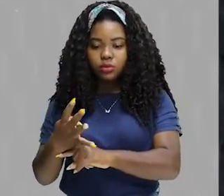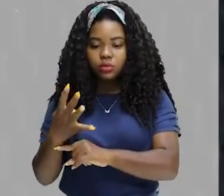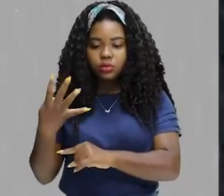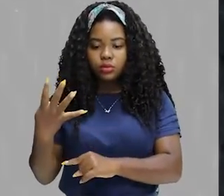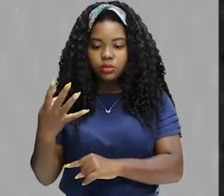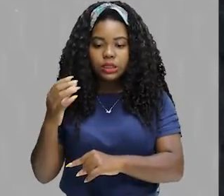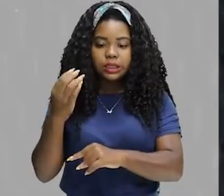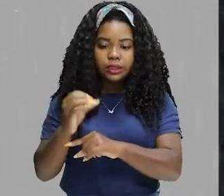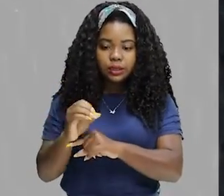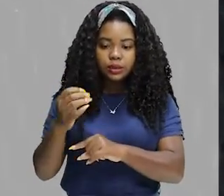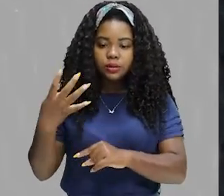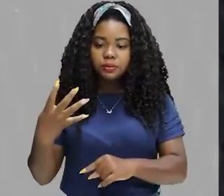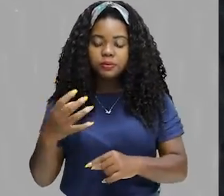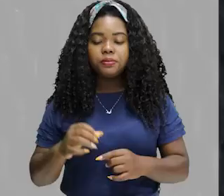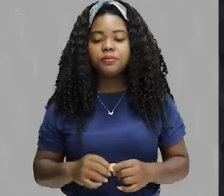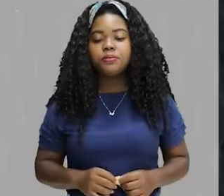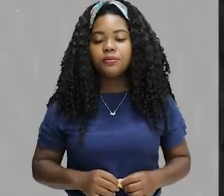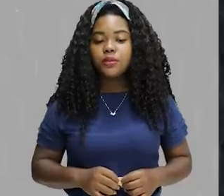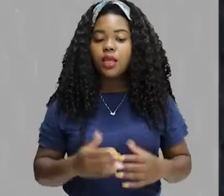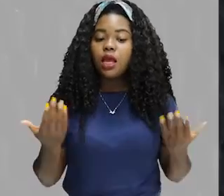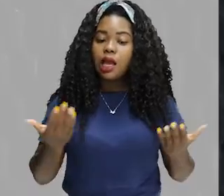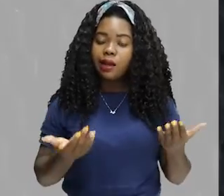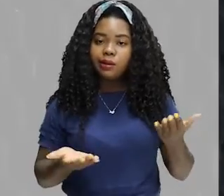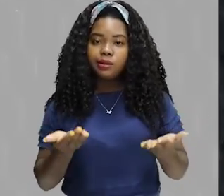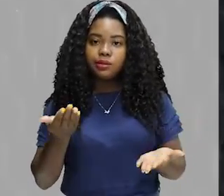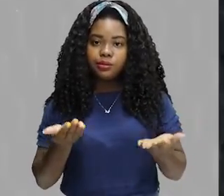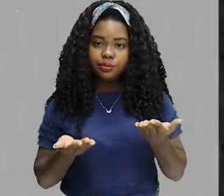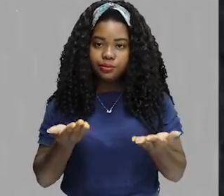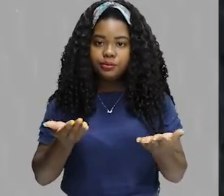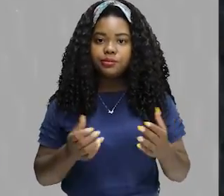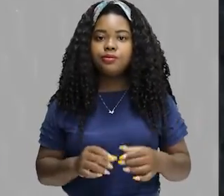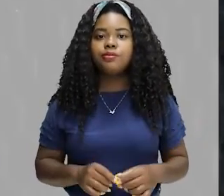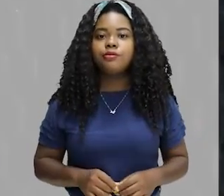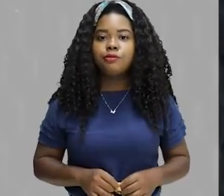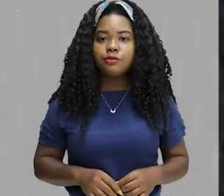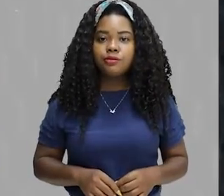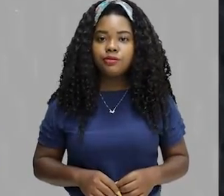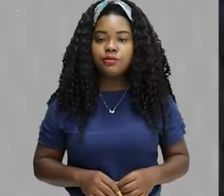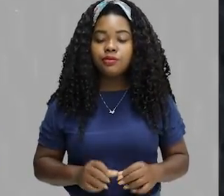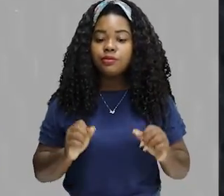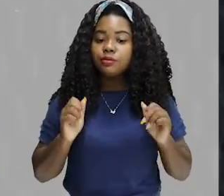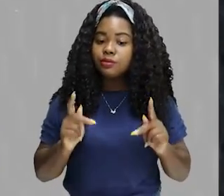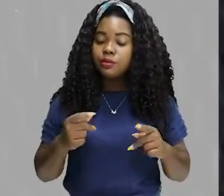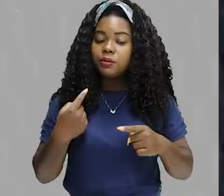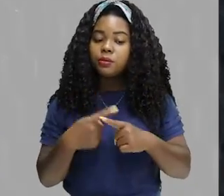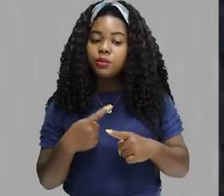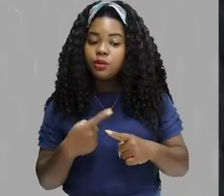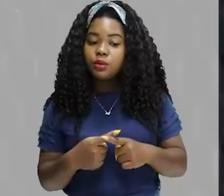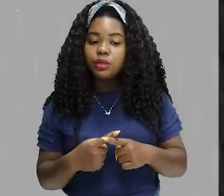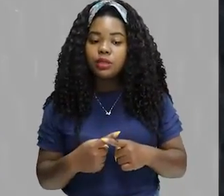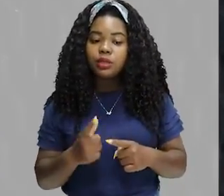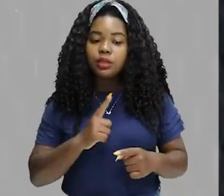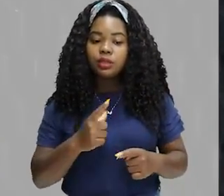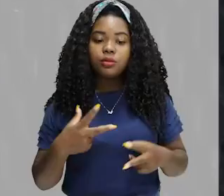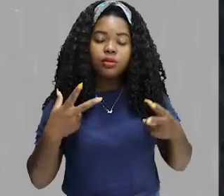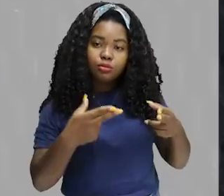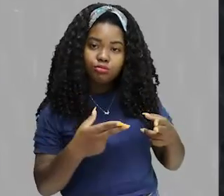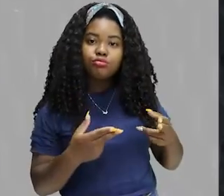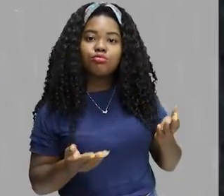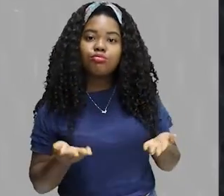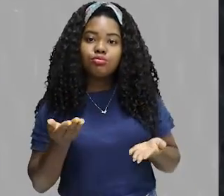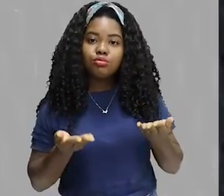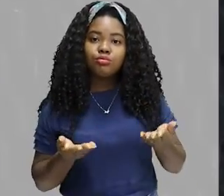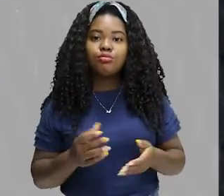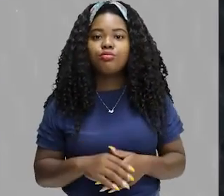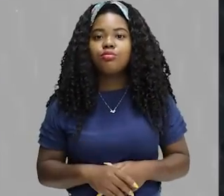de oxigênios. Agora, a equação está balanceada. Por quê? Porque nós temos a mesma quantidade de átomos,